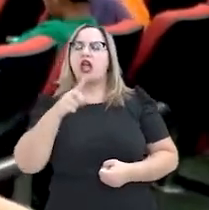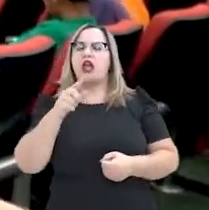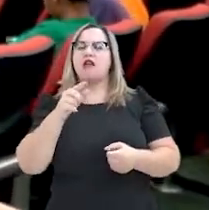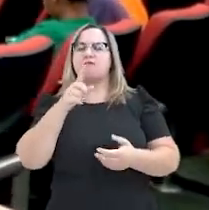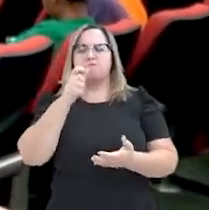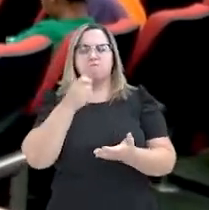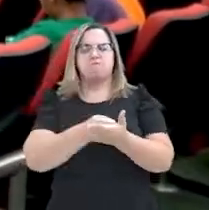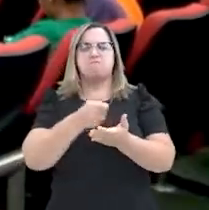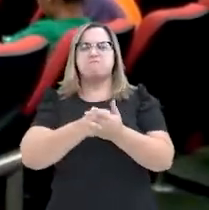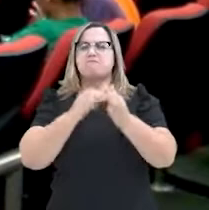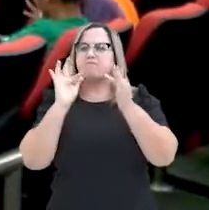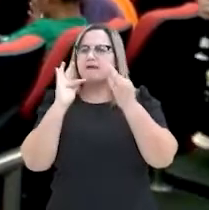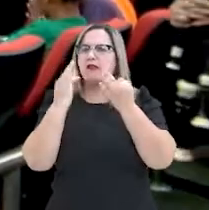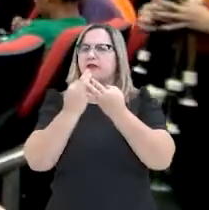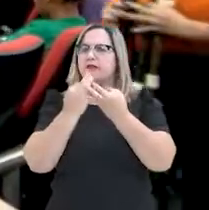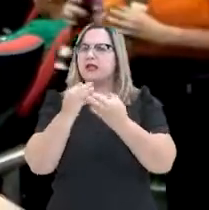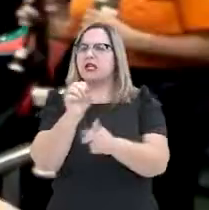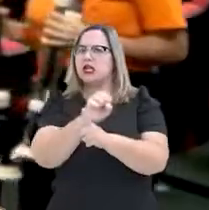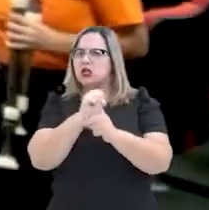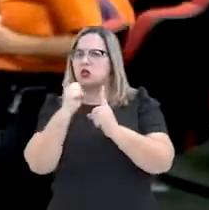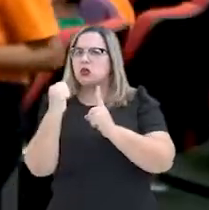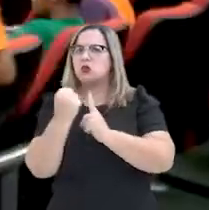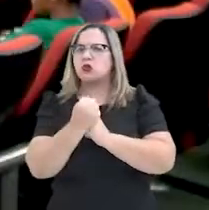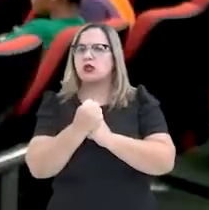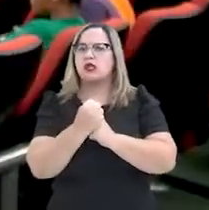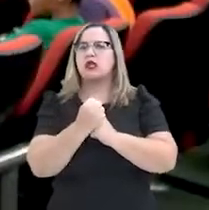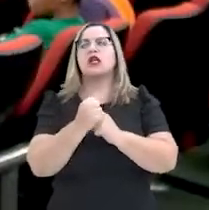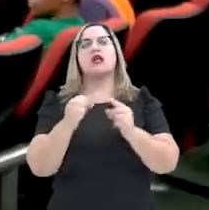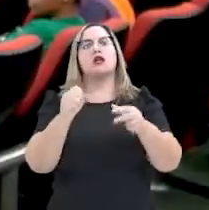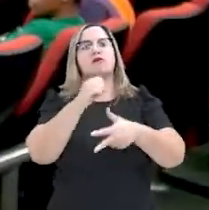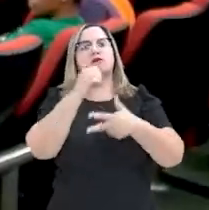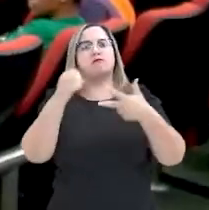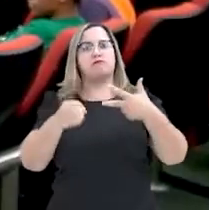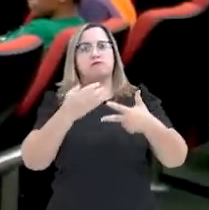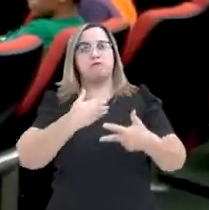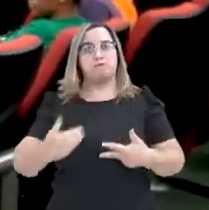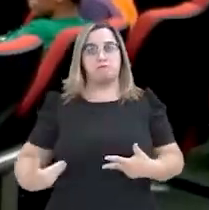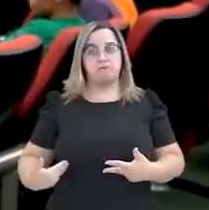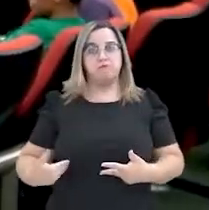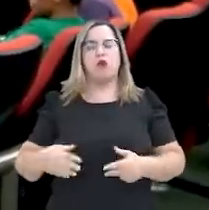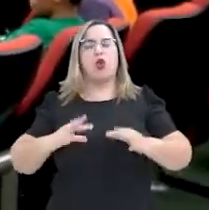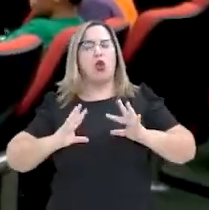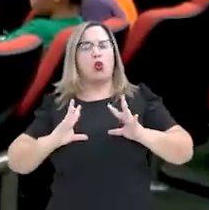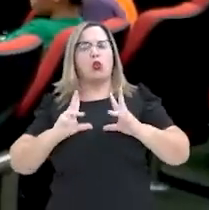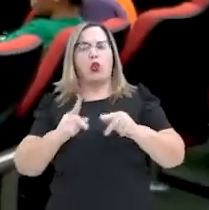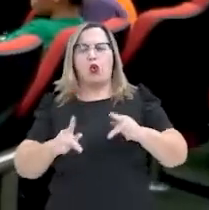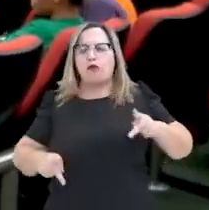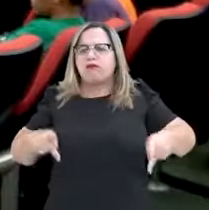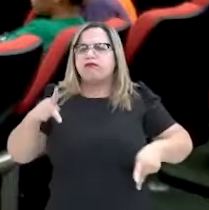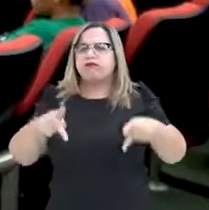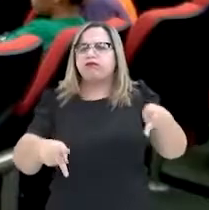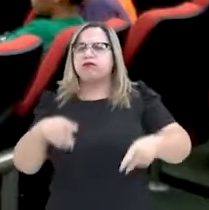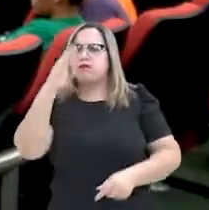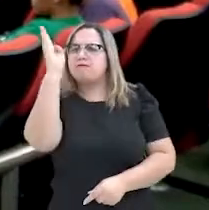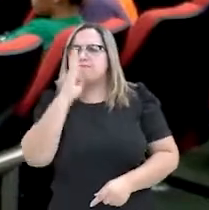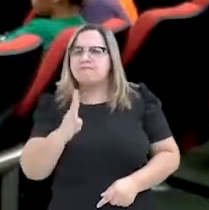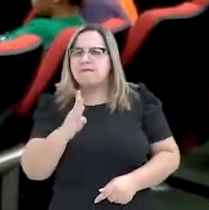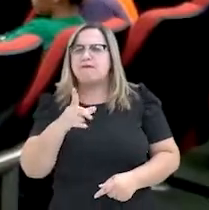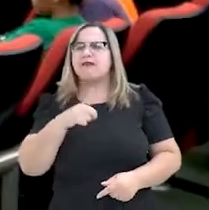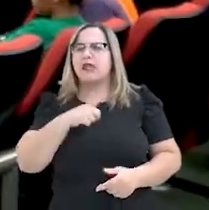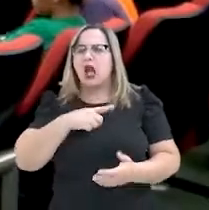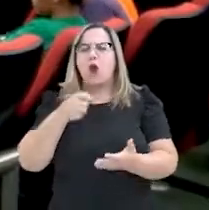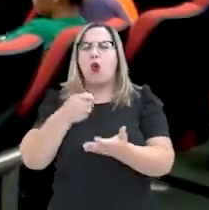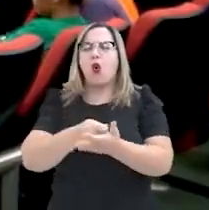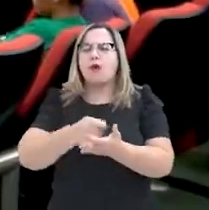dever da família, da sociedade e do poder público. Então, todo o povo brasileiro tem